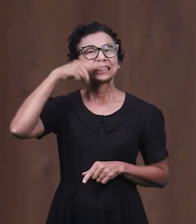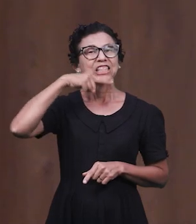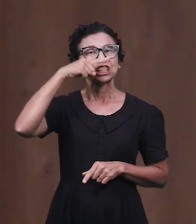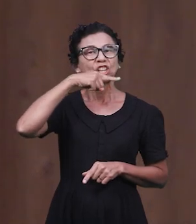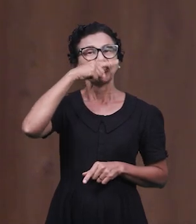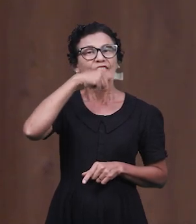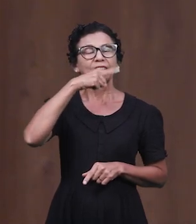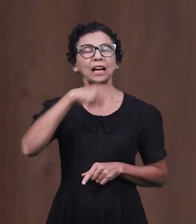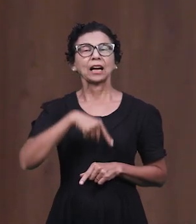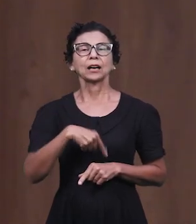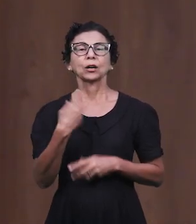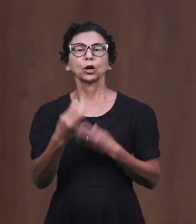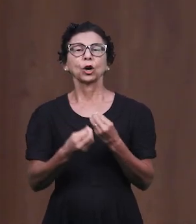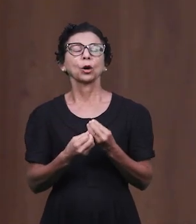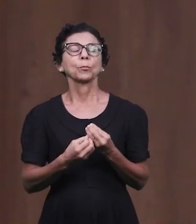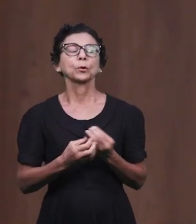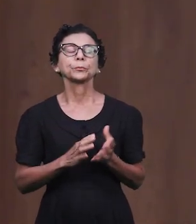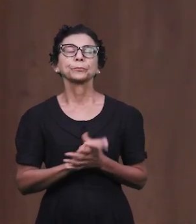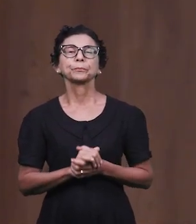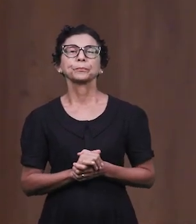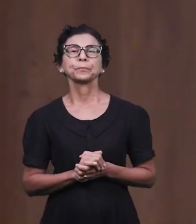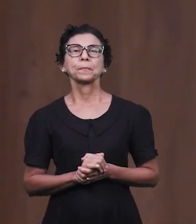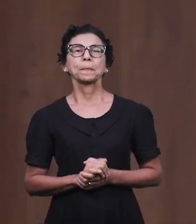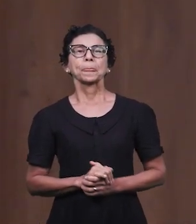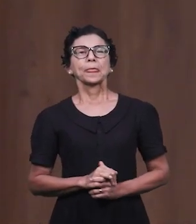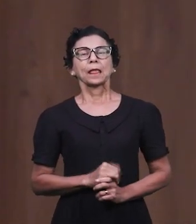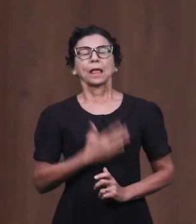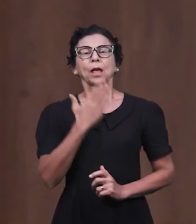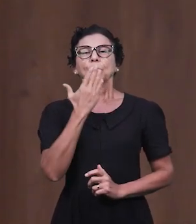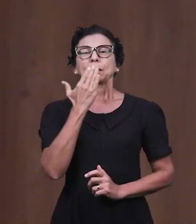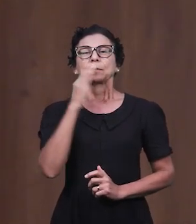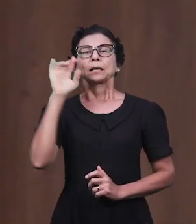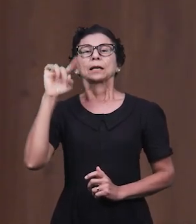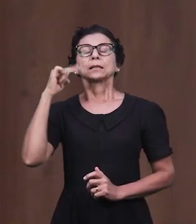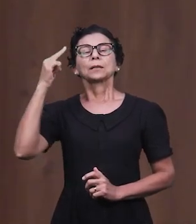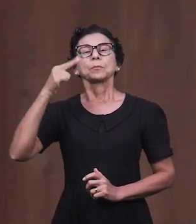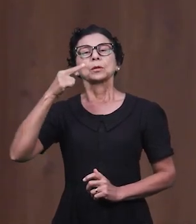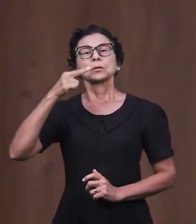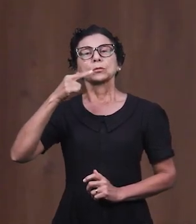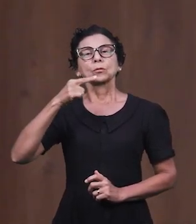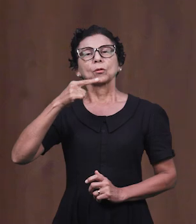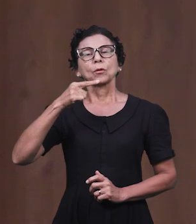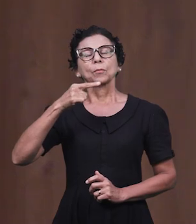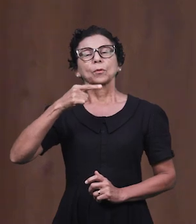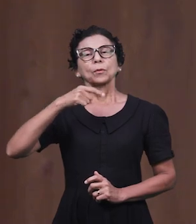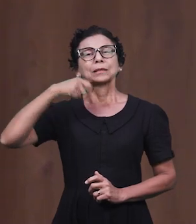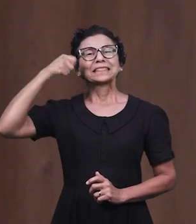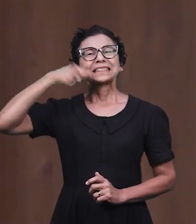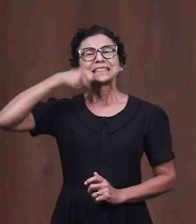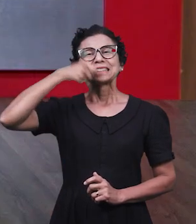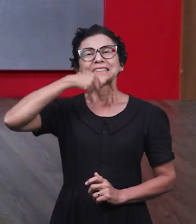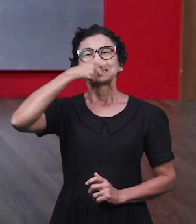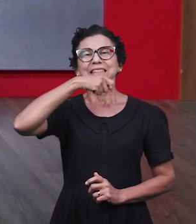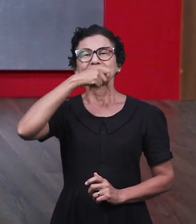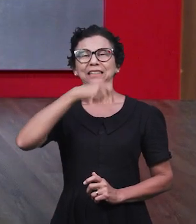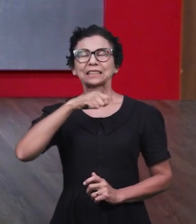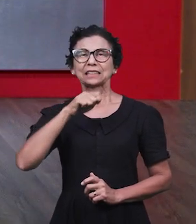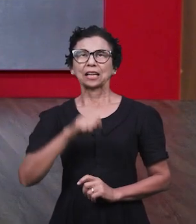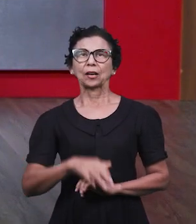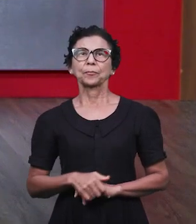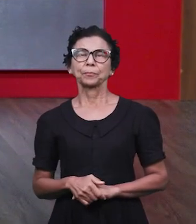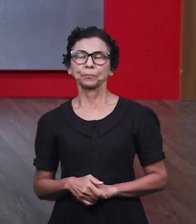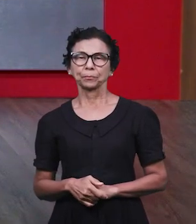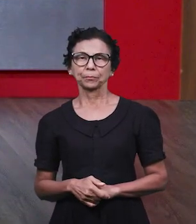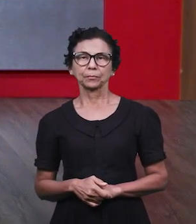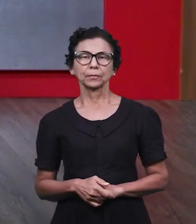então, como que deve ser uma escovação ideal após uma refeição. Bom, a escovação ideal, ela